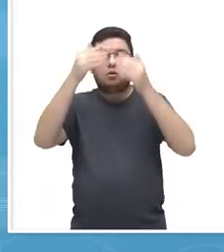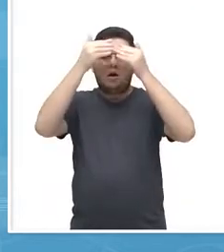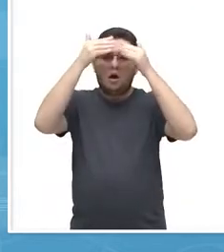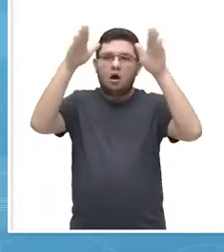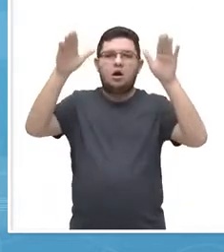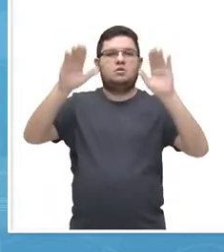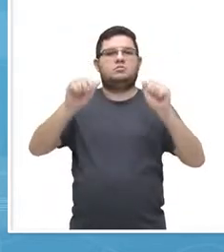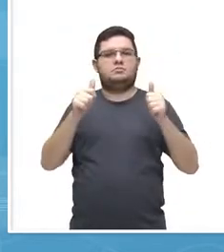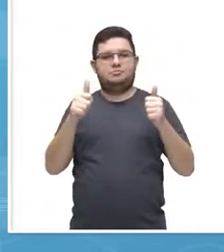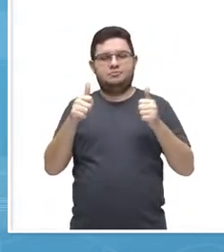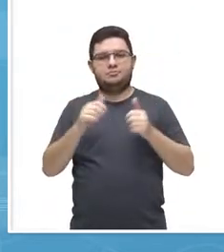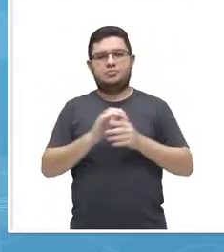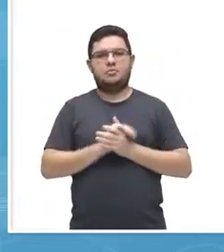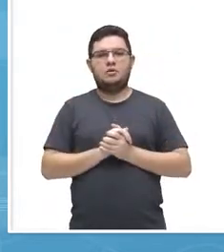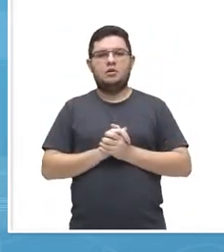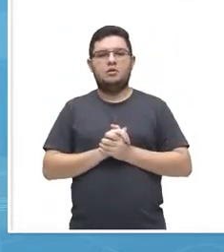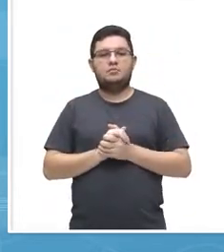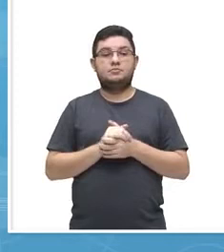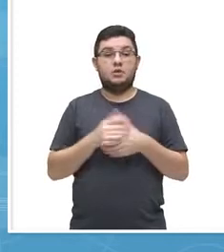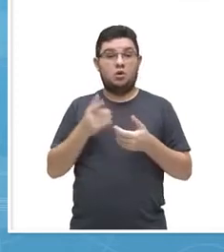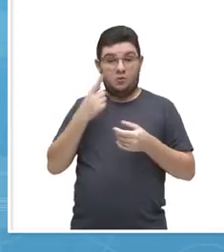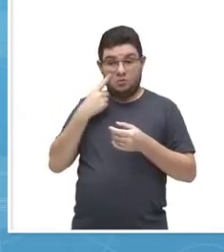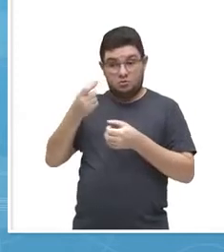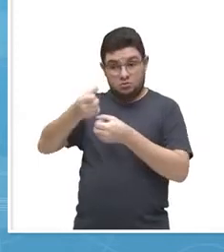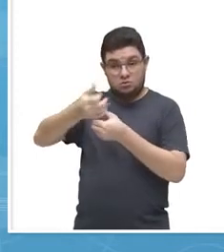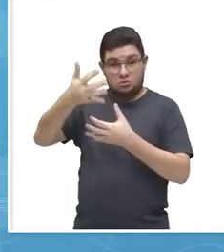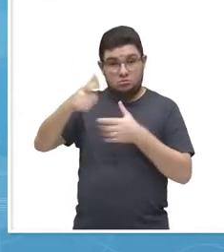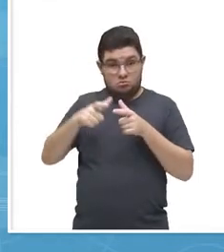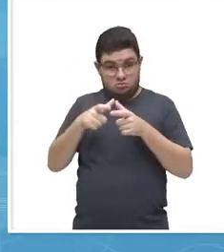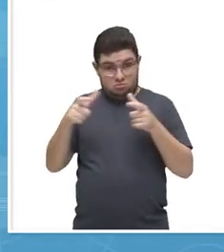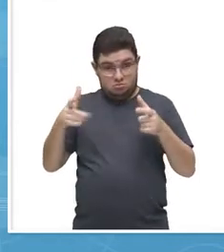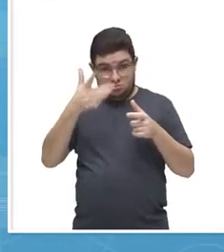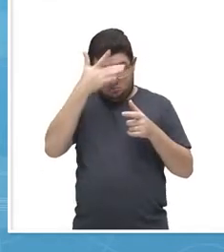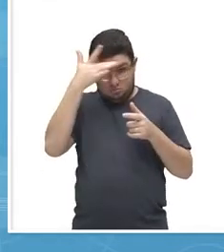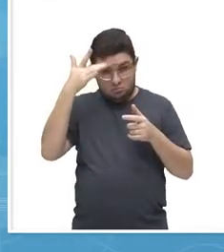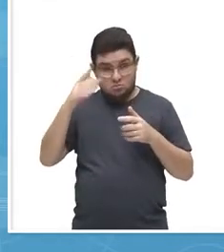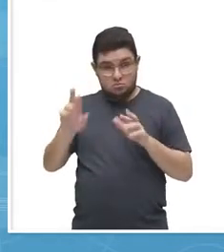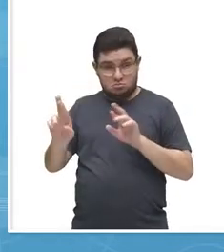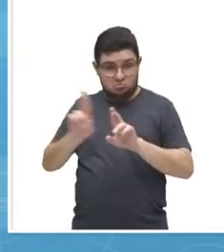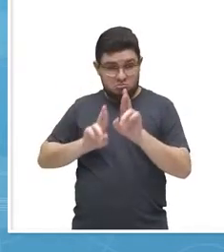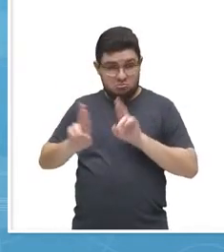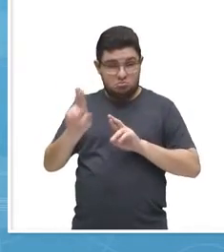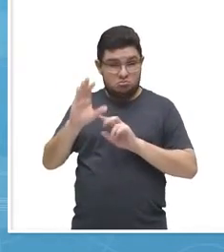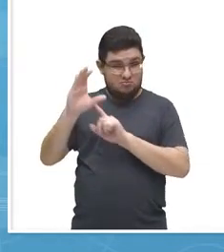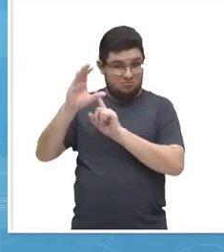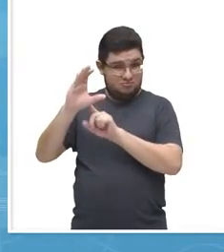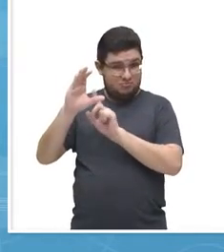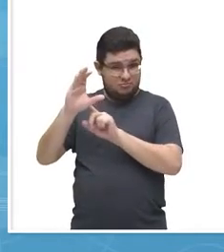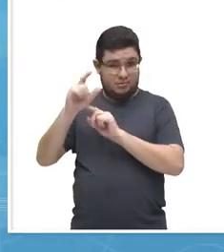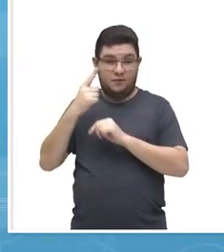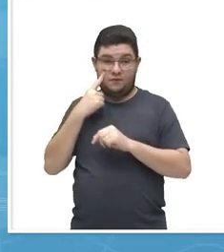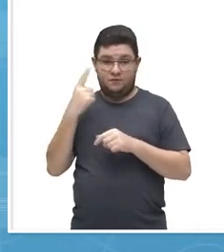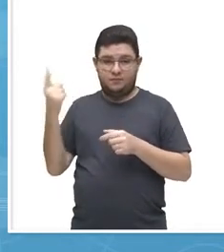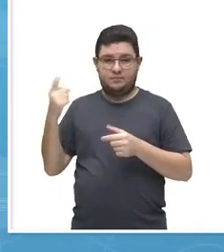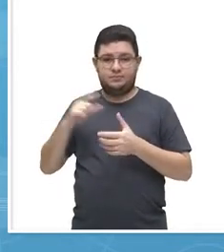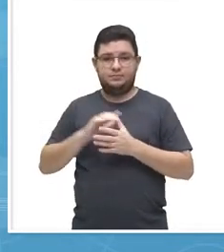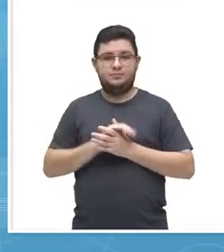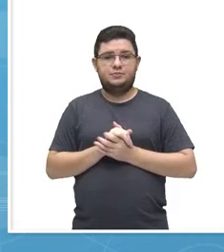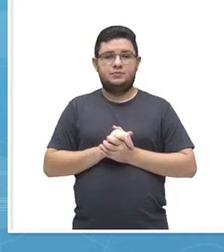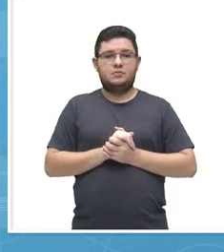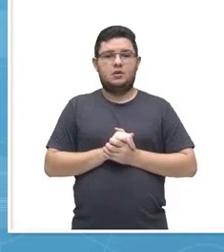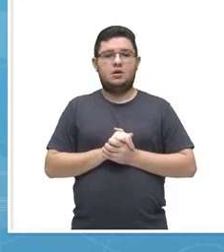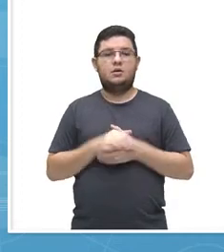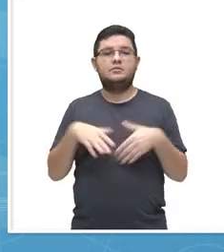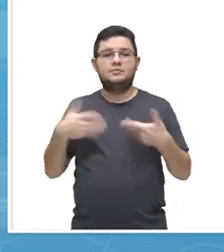lá no chat a maioria do pessoal está respondendo a letra C. Vamos conferir, não é? Vamos dar uma olhada. Olha lá, então, nessa frase da Julia, Julia studies